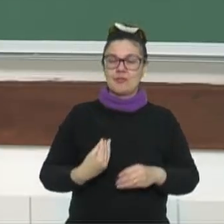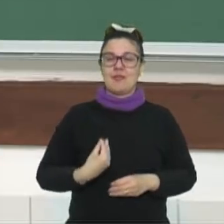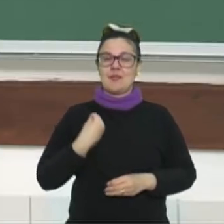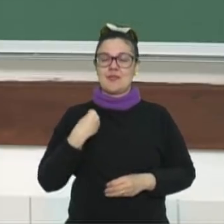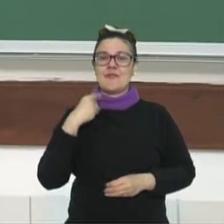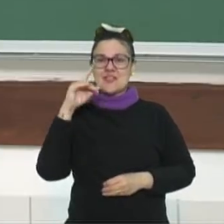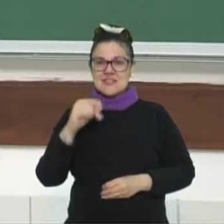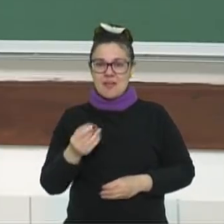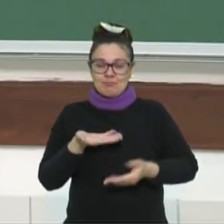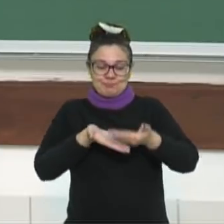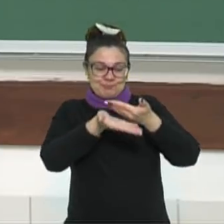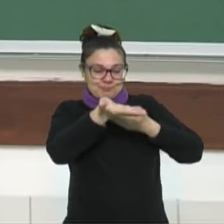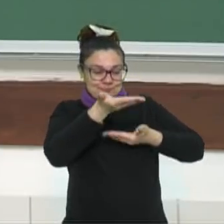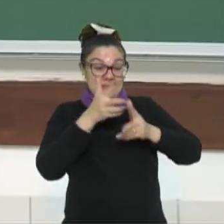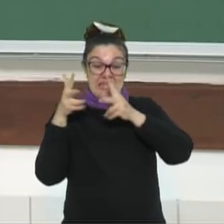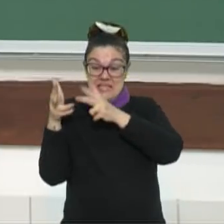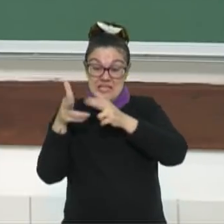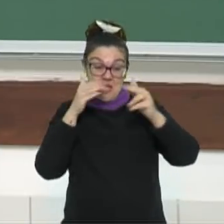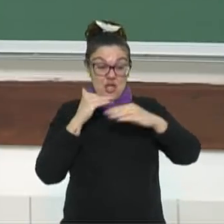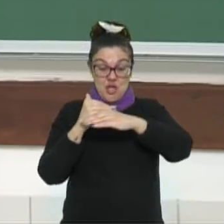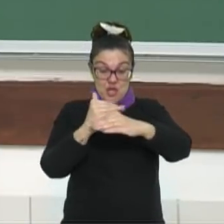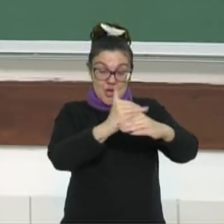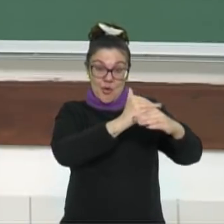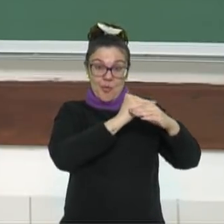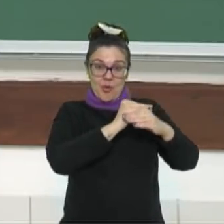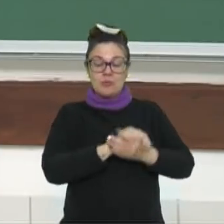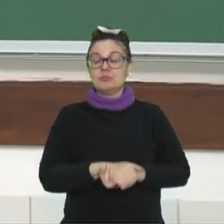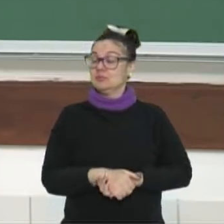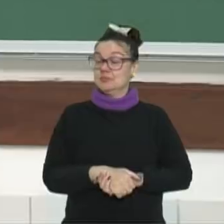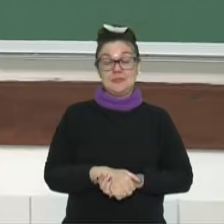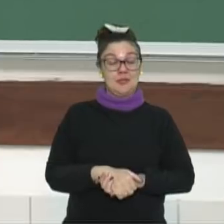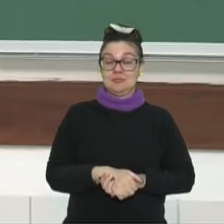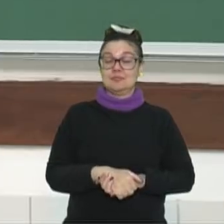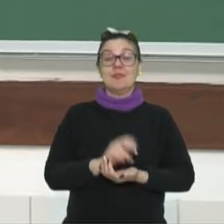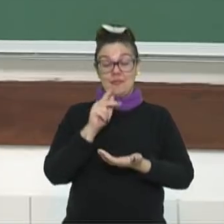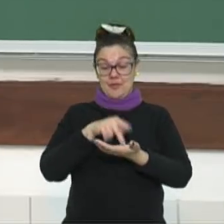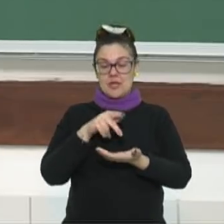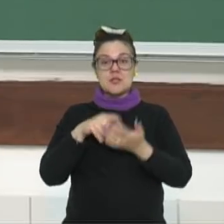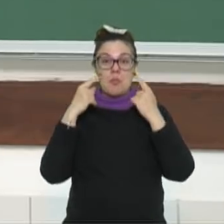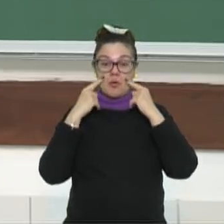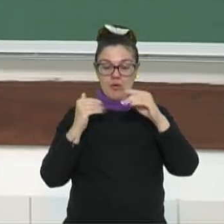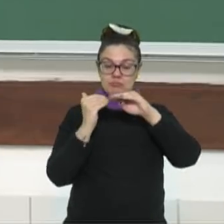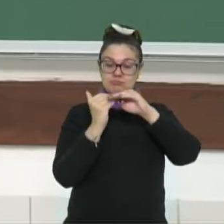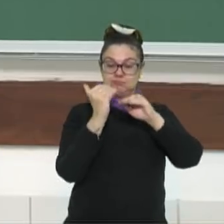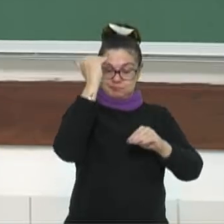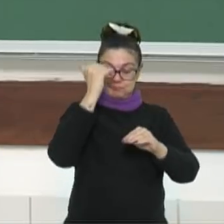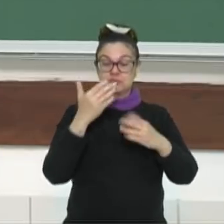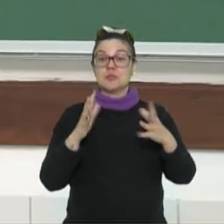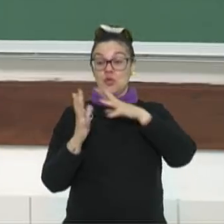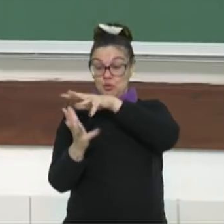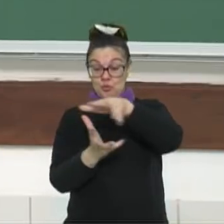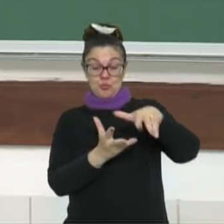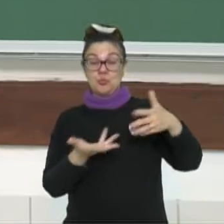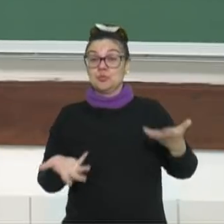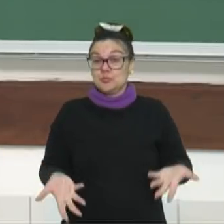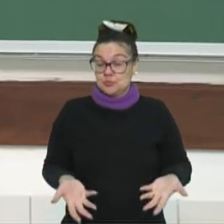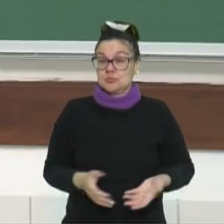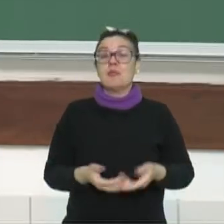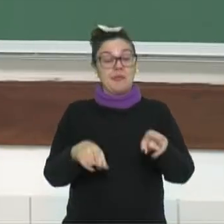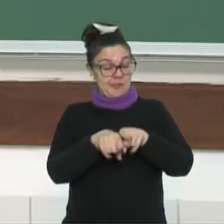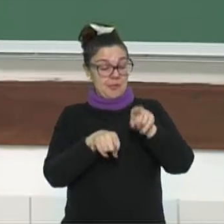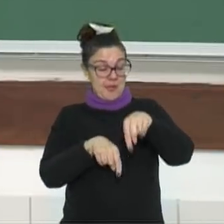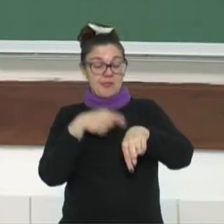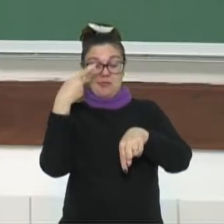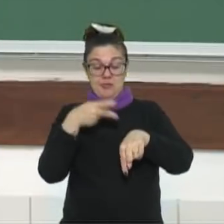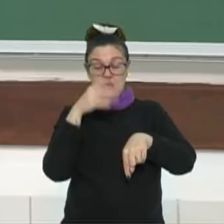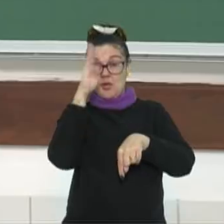vidas são tratadas de modo igual. Isso é apontado, por exemplo, na grande desigualdade social que existe no mundo inteiro. E aqui no nosso país